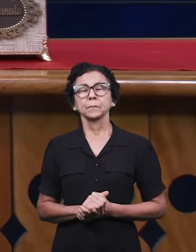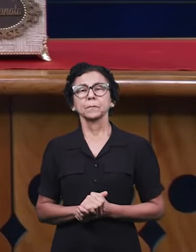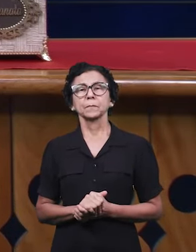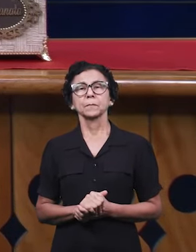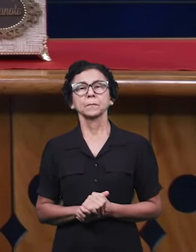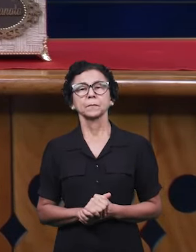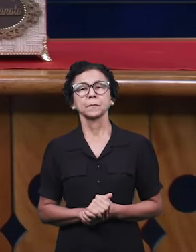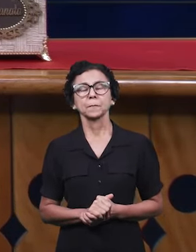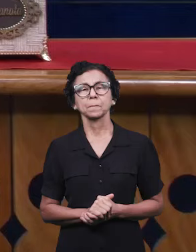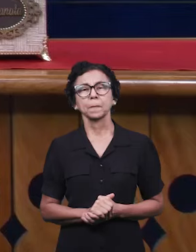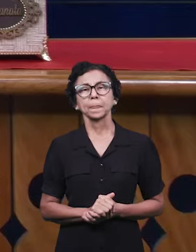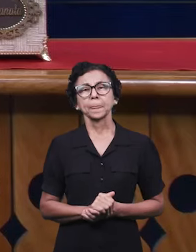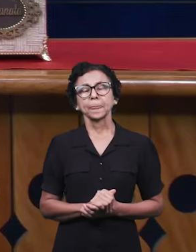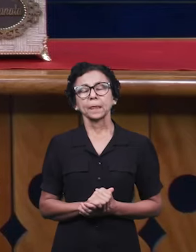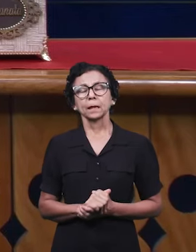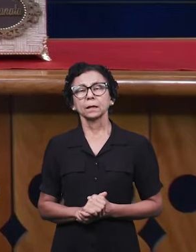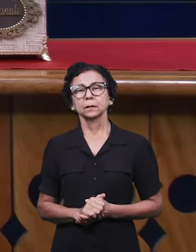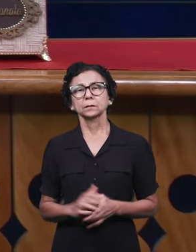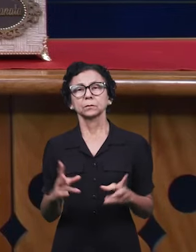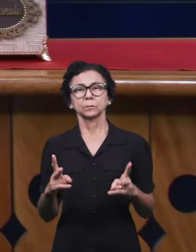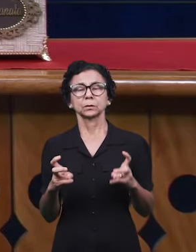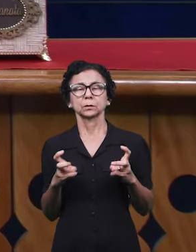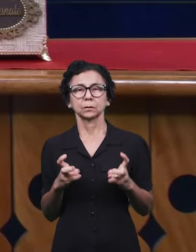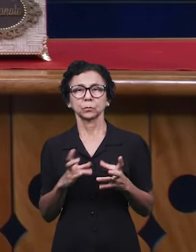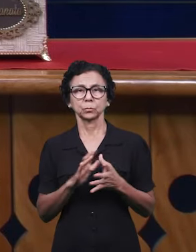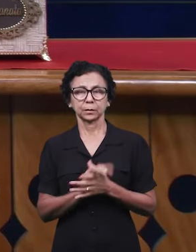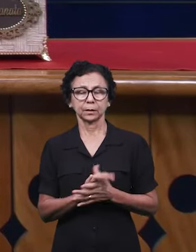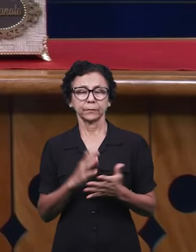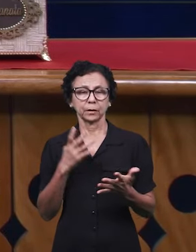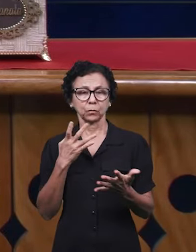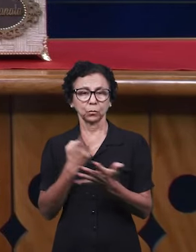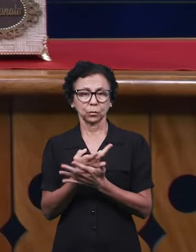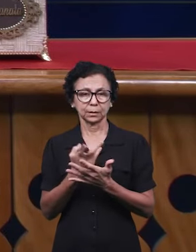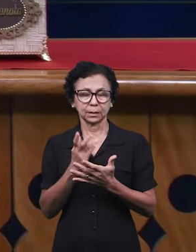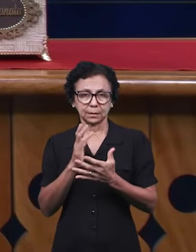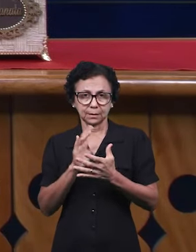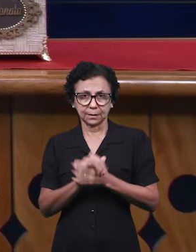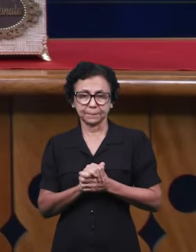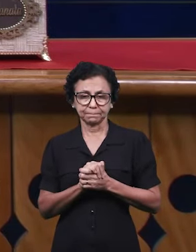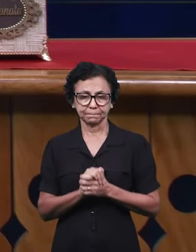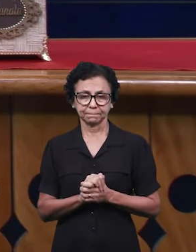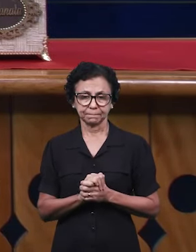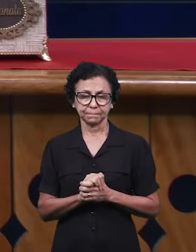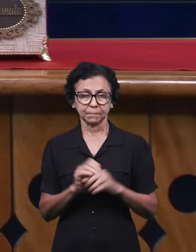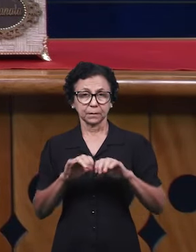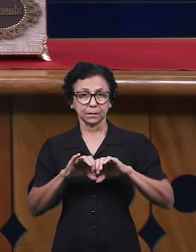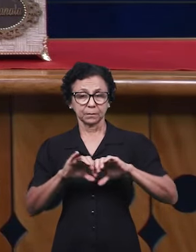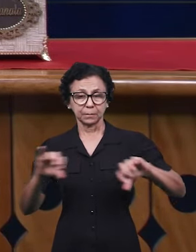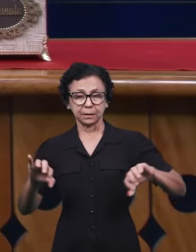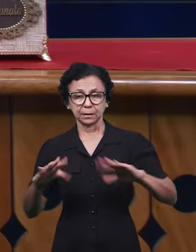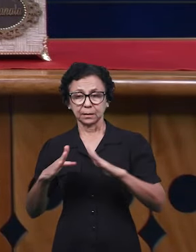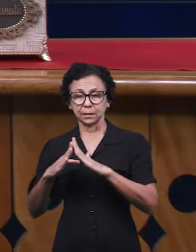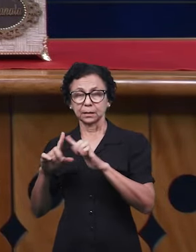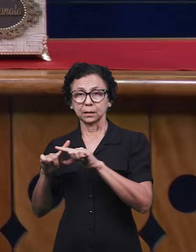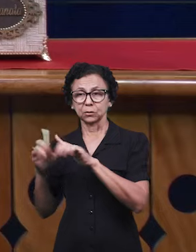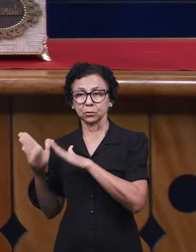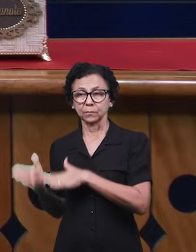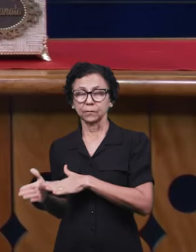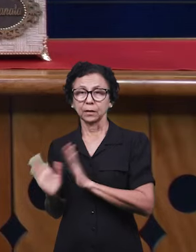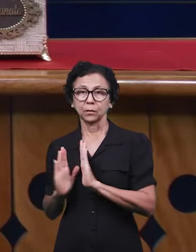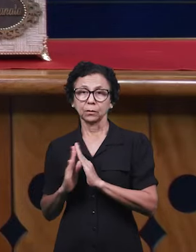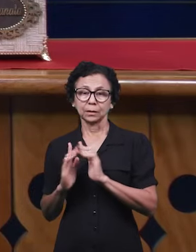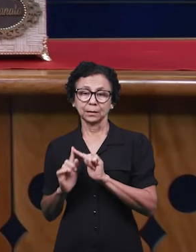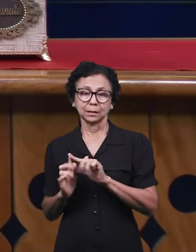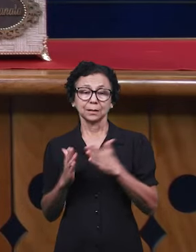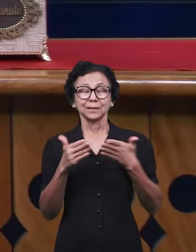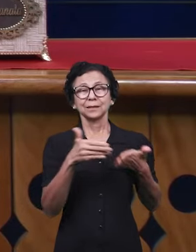o final está numa divisão que se dará entre a igreja fiel e a